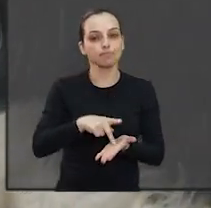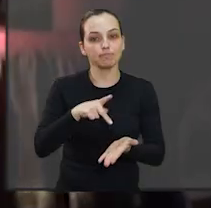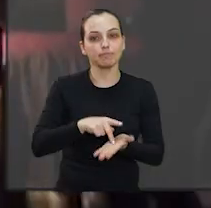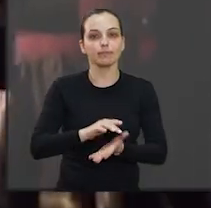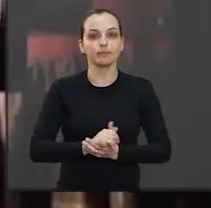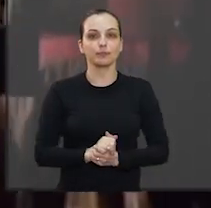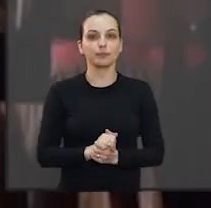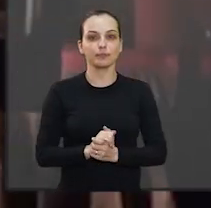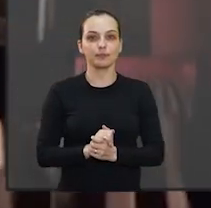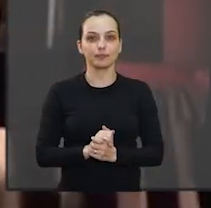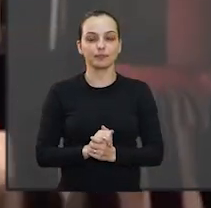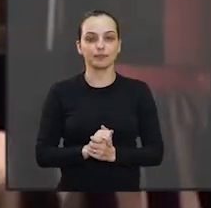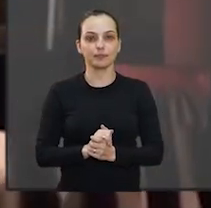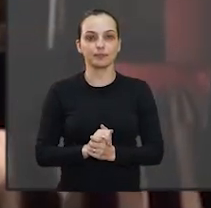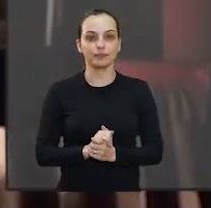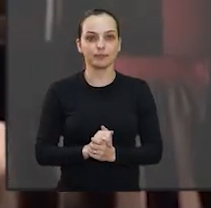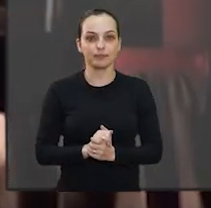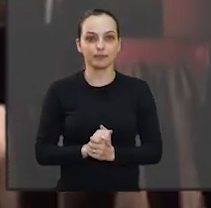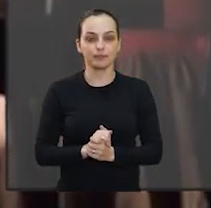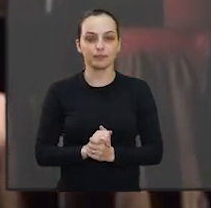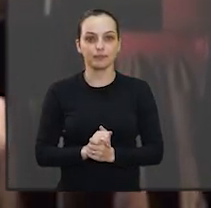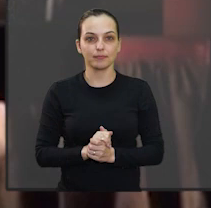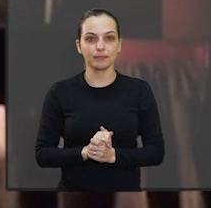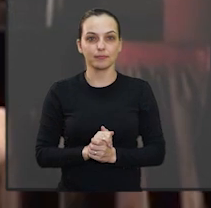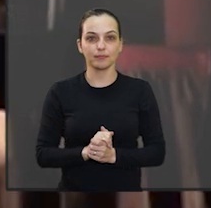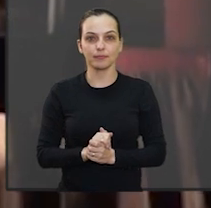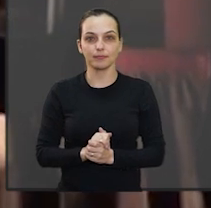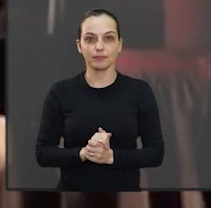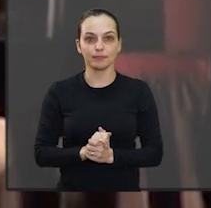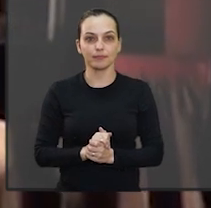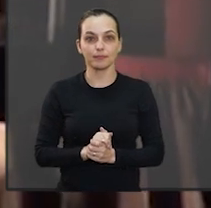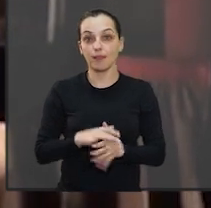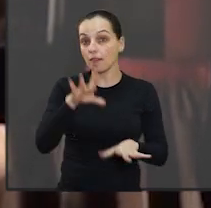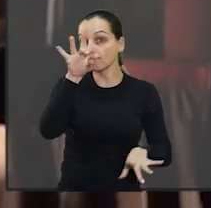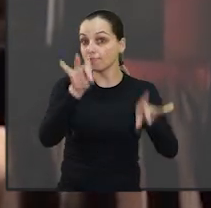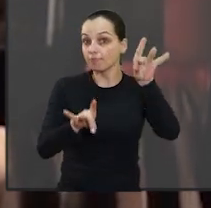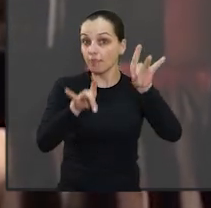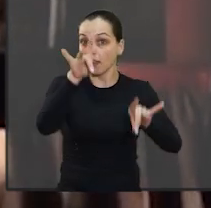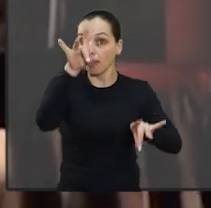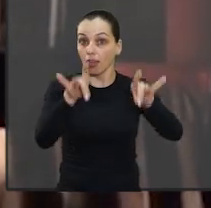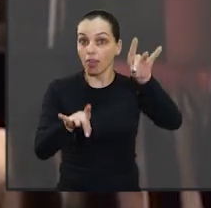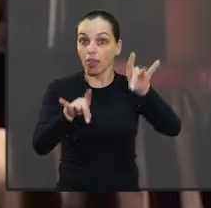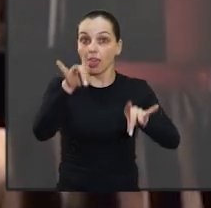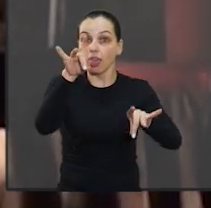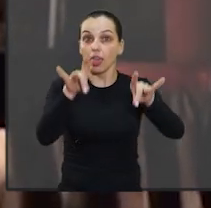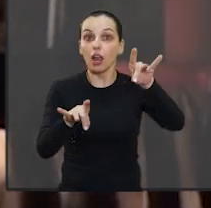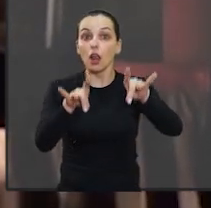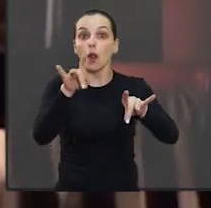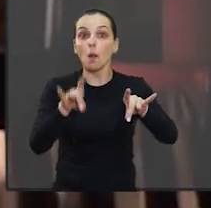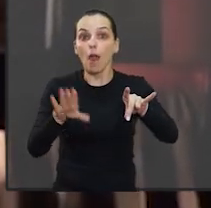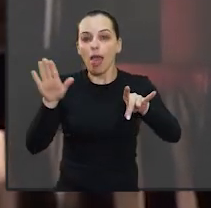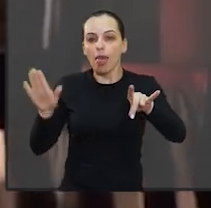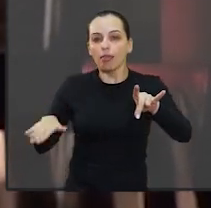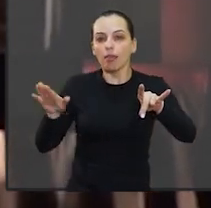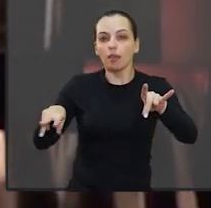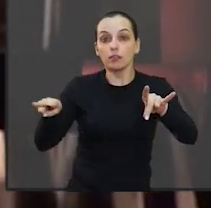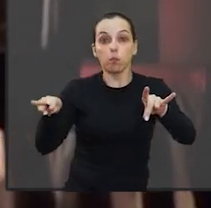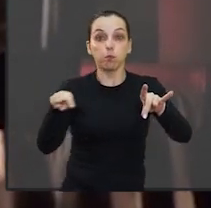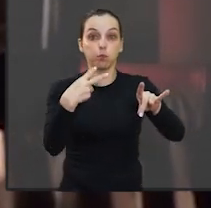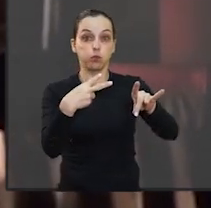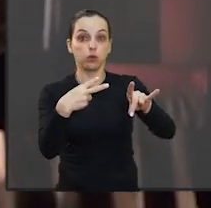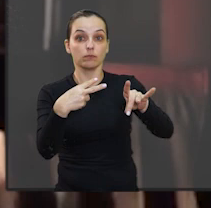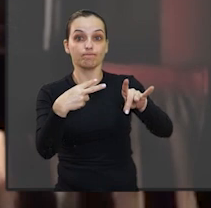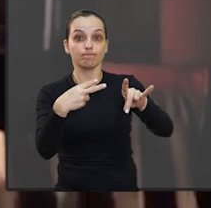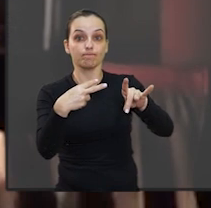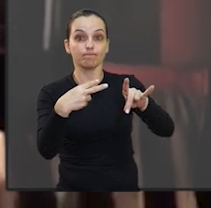um. Já deu para perceber, eu acho, né, que eu sou um pouco apaixonado por criança, né? E o teatro de bonecos vai fazer esse diálogo